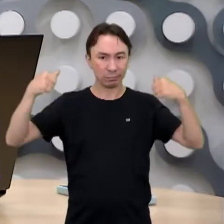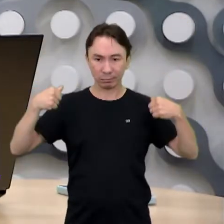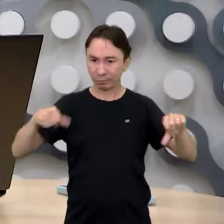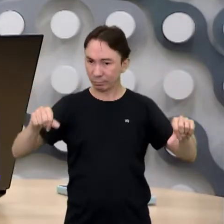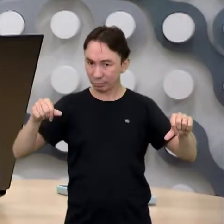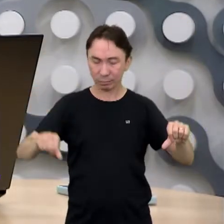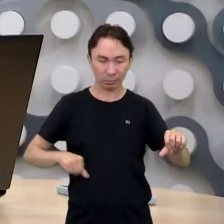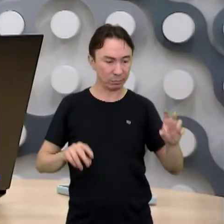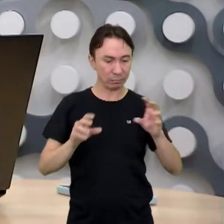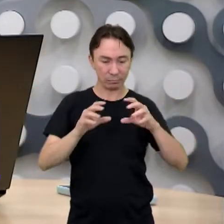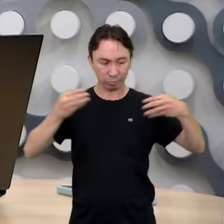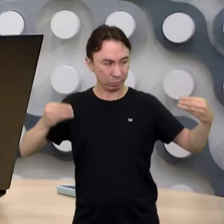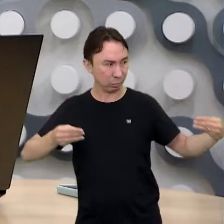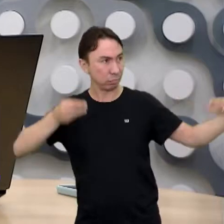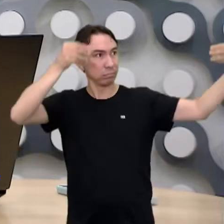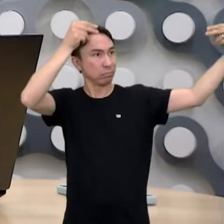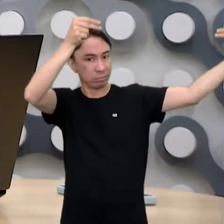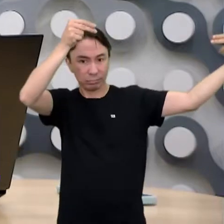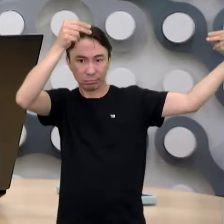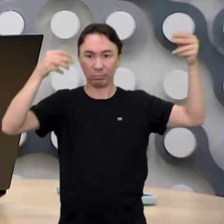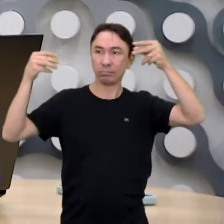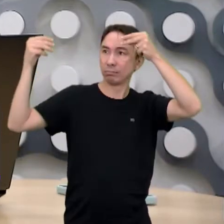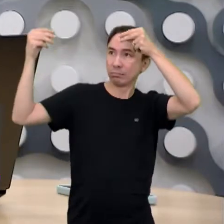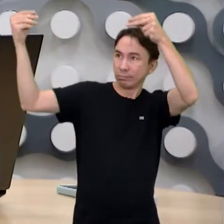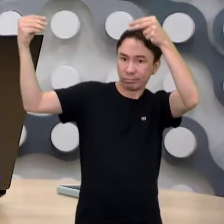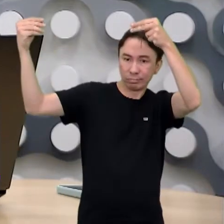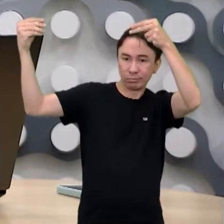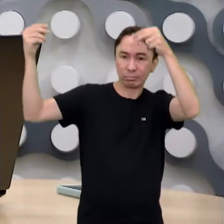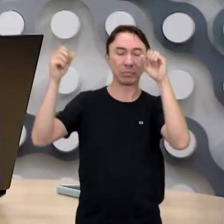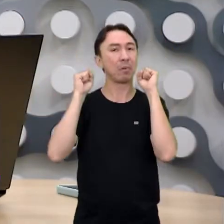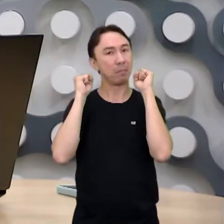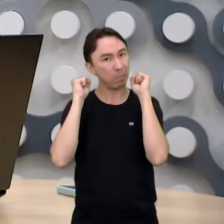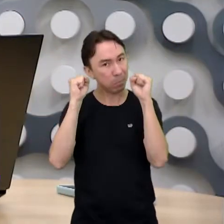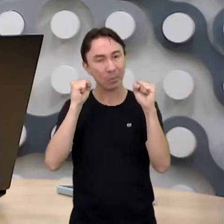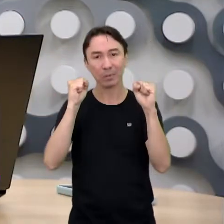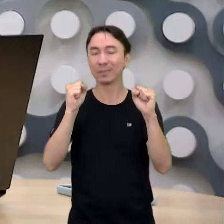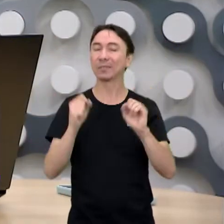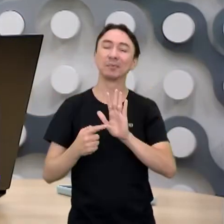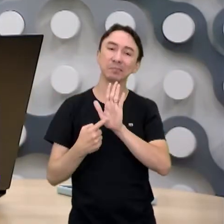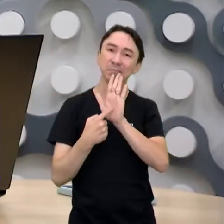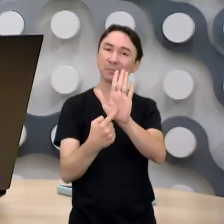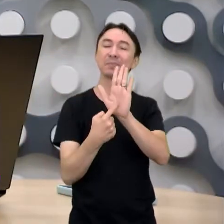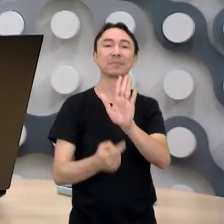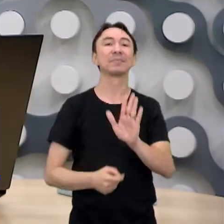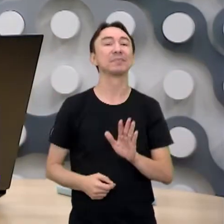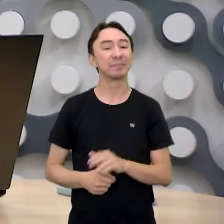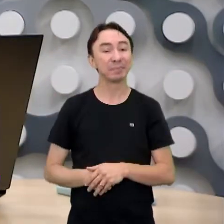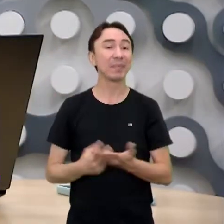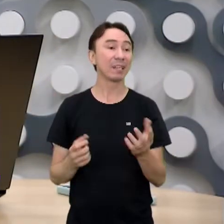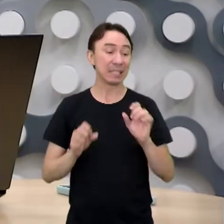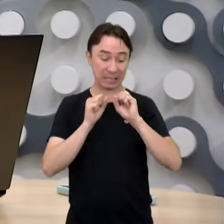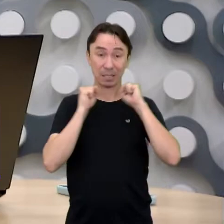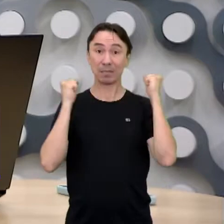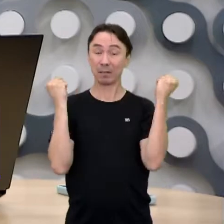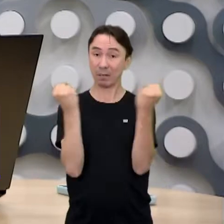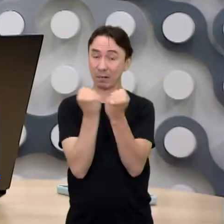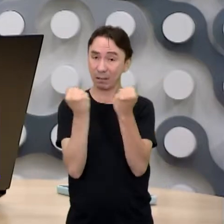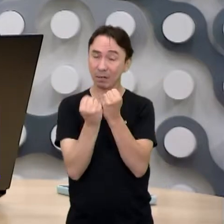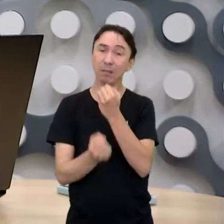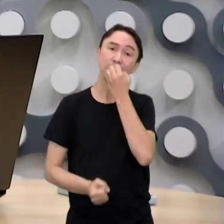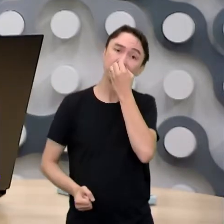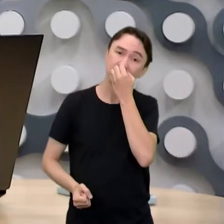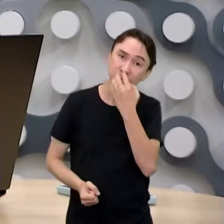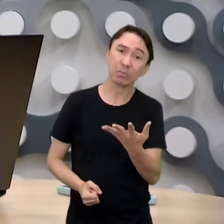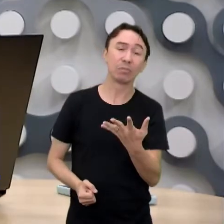aí de estar apresentando, né? Mas é interessante, né? Os seminários é um meio, né, muito legal de o aluno,